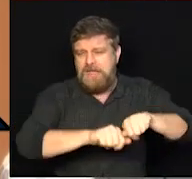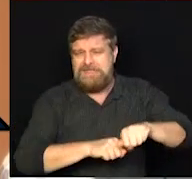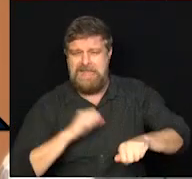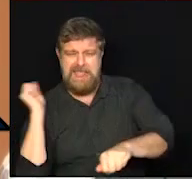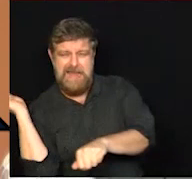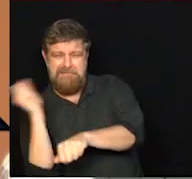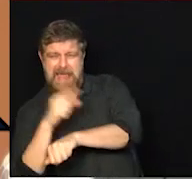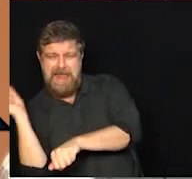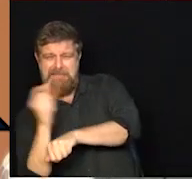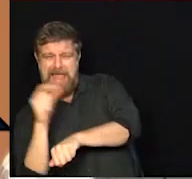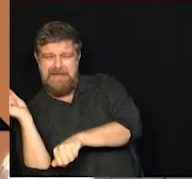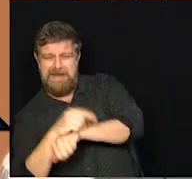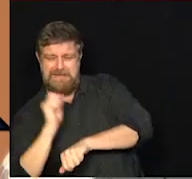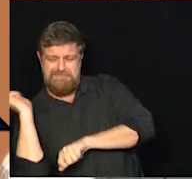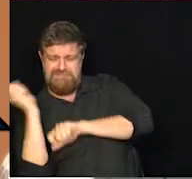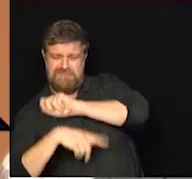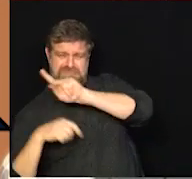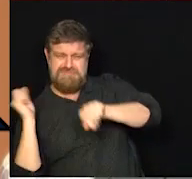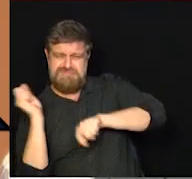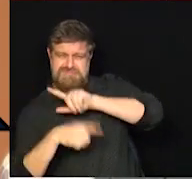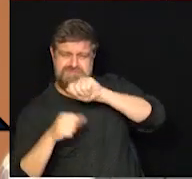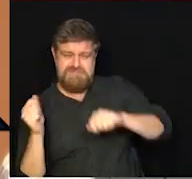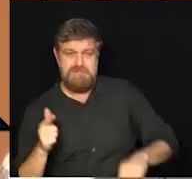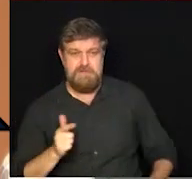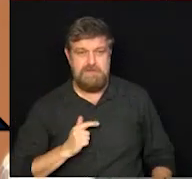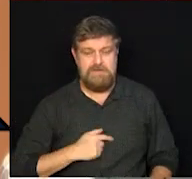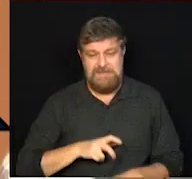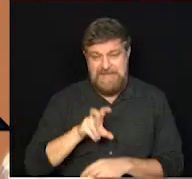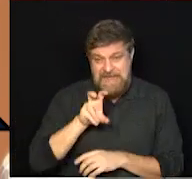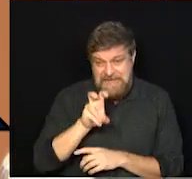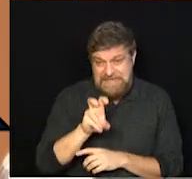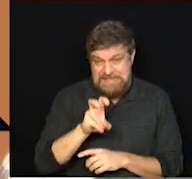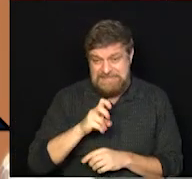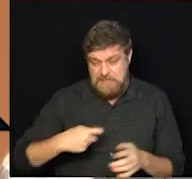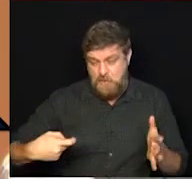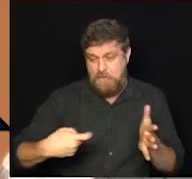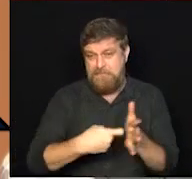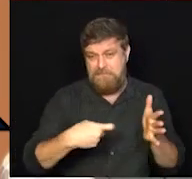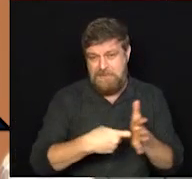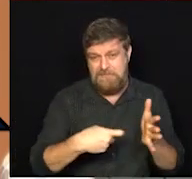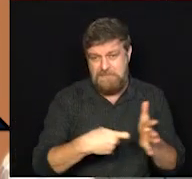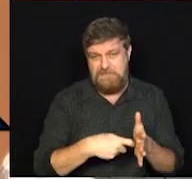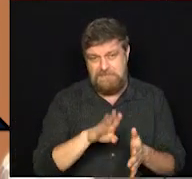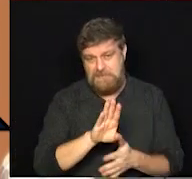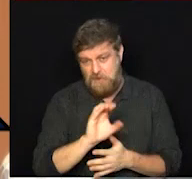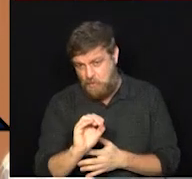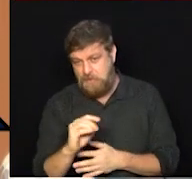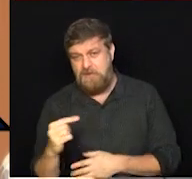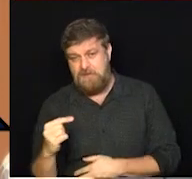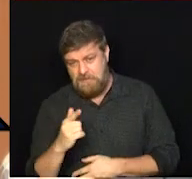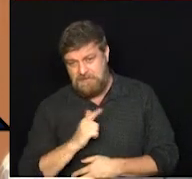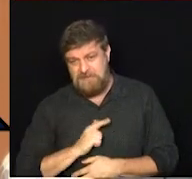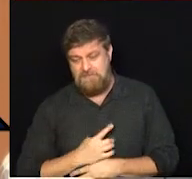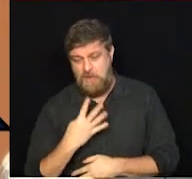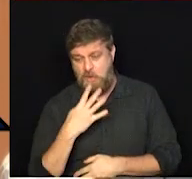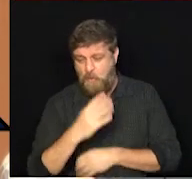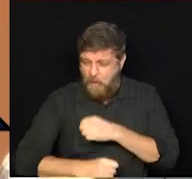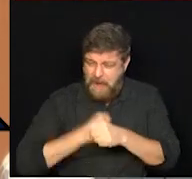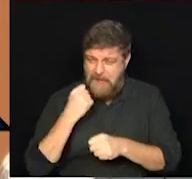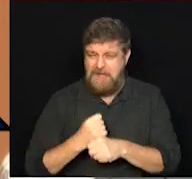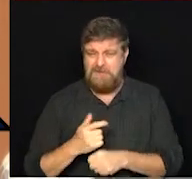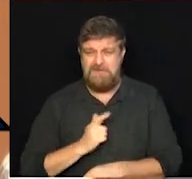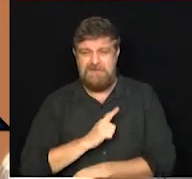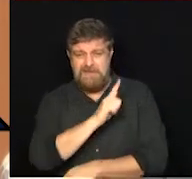de agosto exemplo de 2020 foram cinco boletins de ocorrência por furto há mais de quatro anos